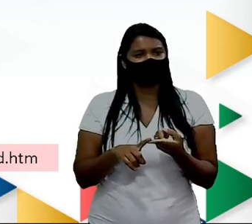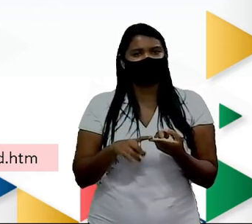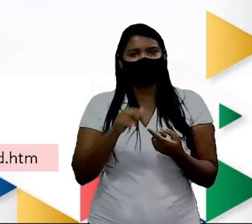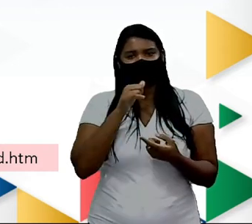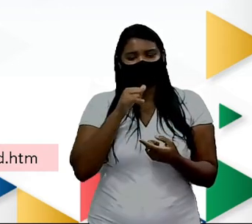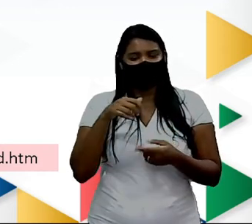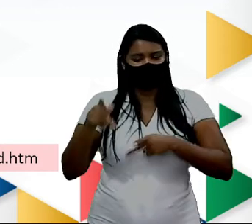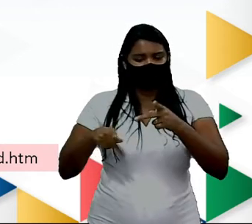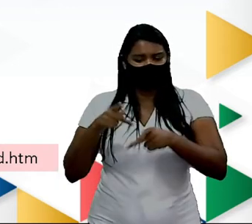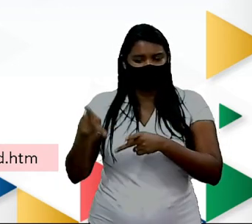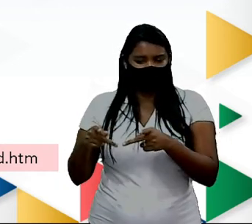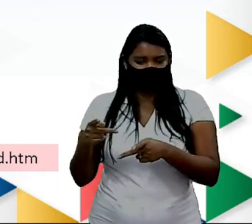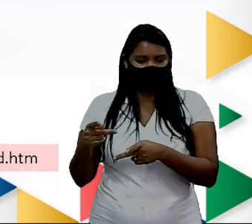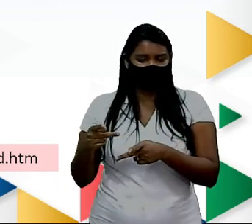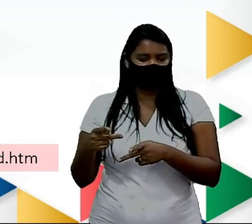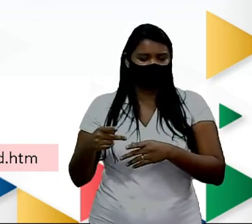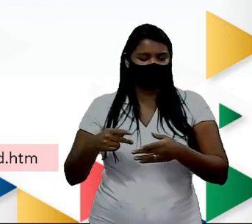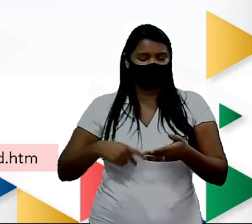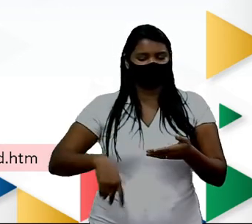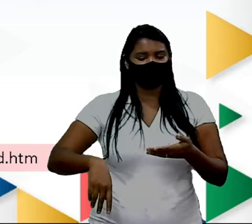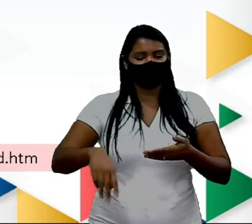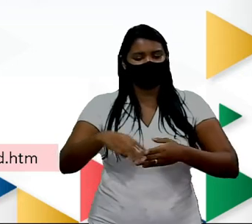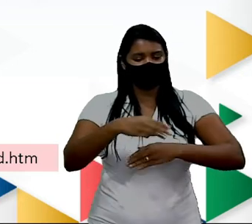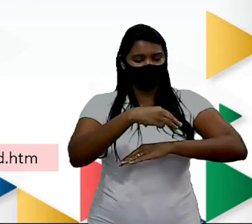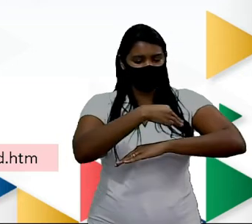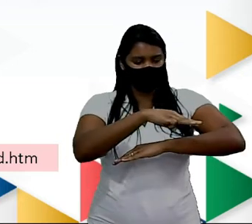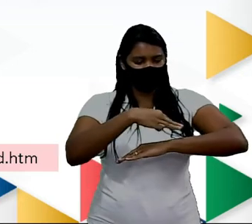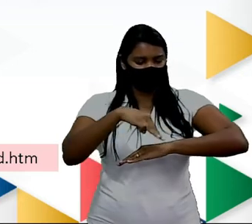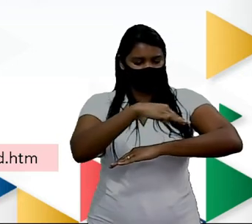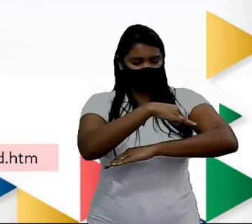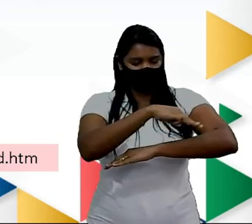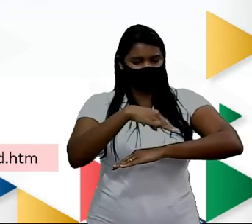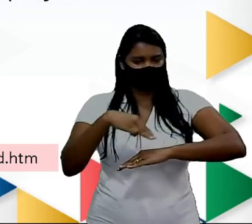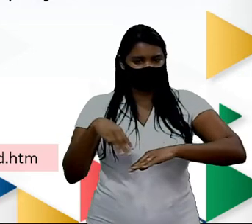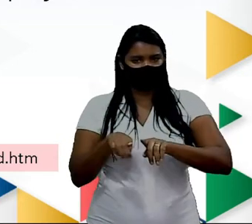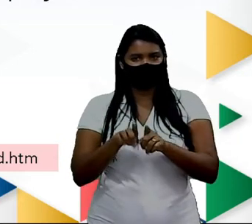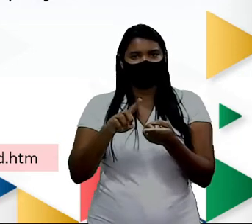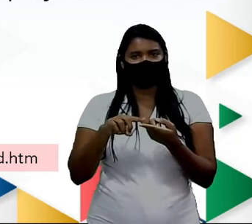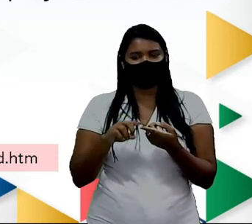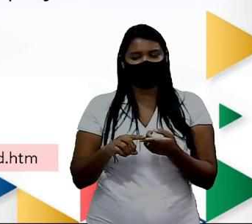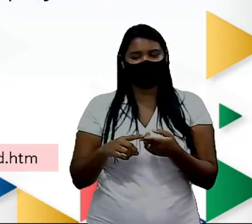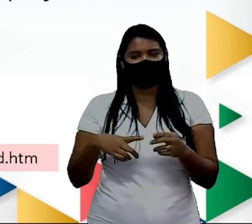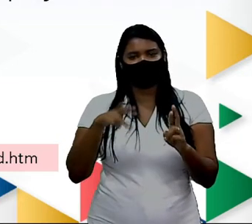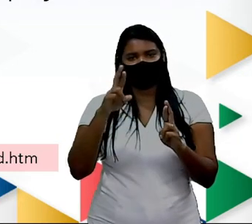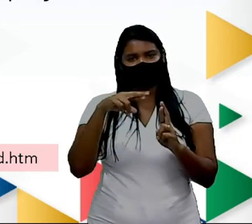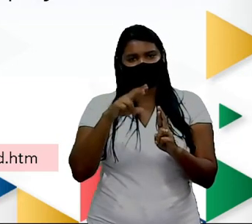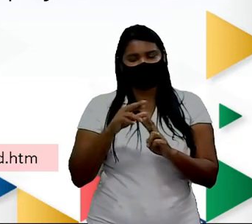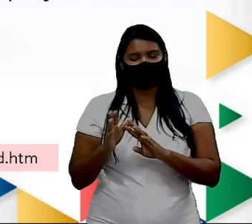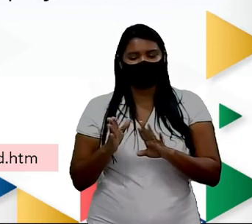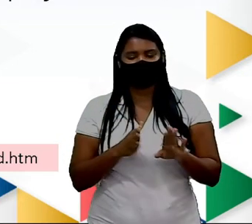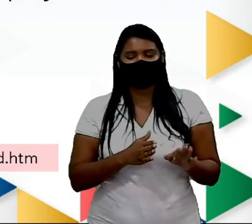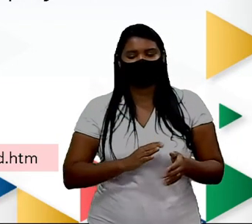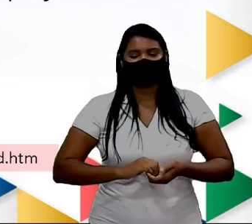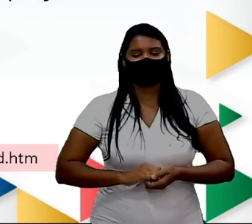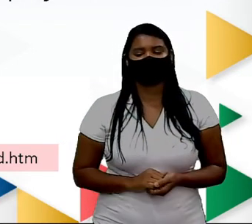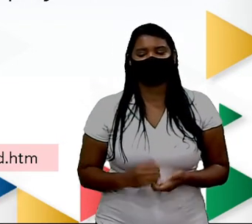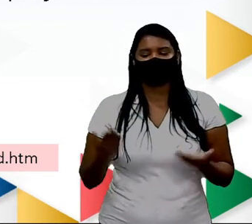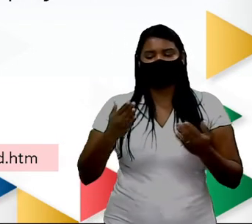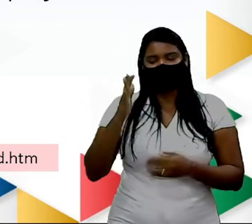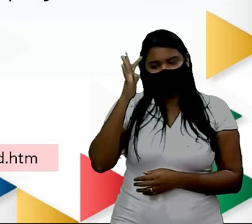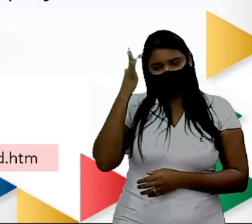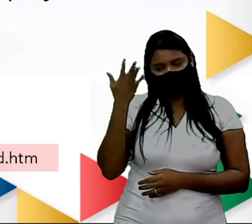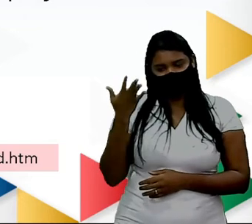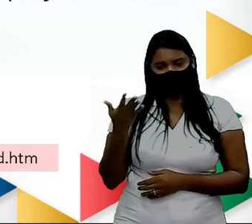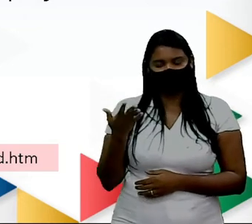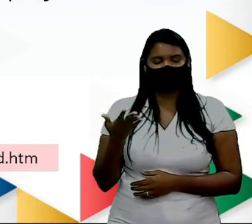Daqueles povos mesopotâmicos, tá? Mas isso é outro fato. Vamos usar isso como referência. Os gregos já resolviam a equação